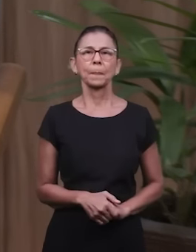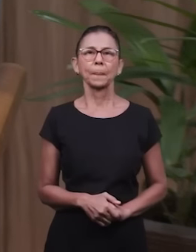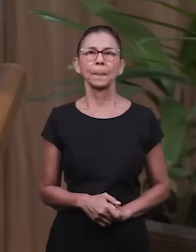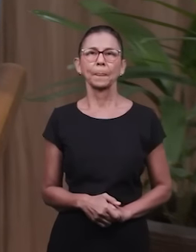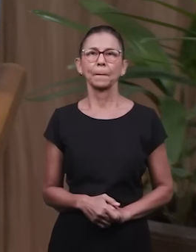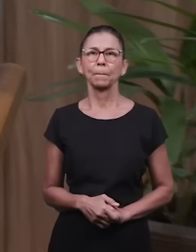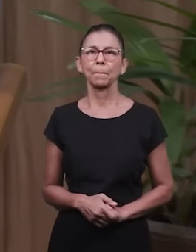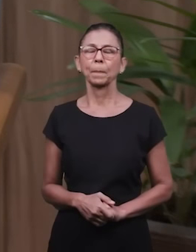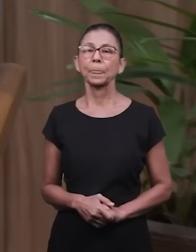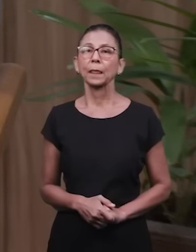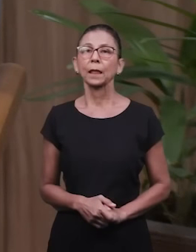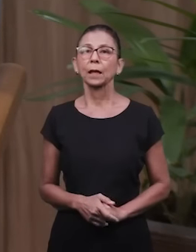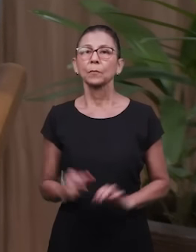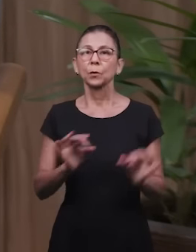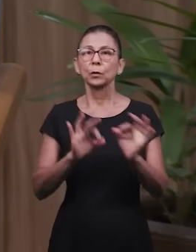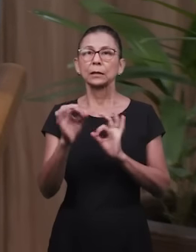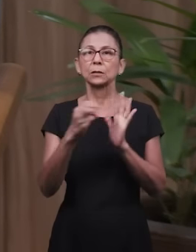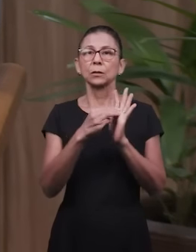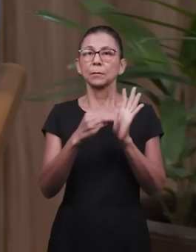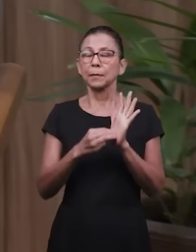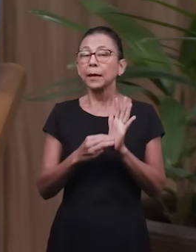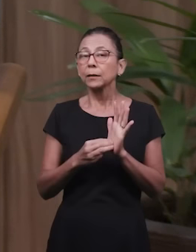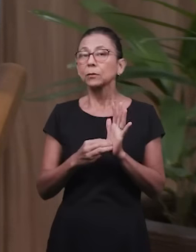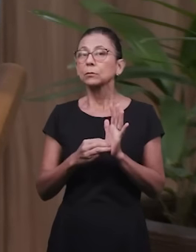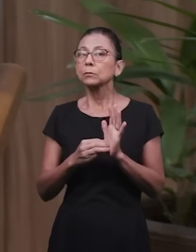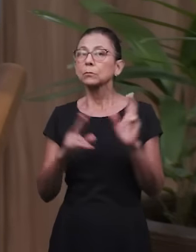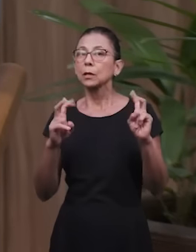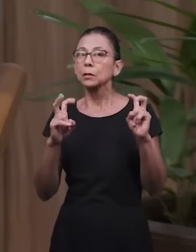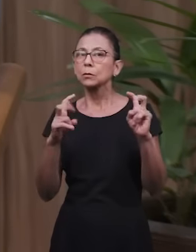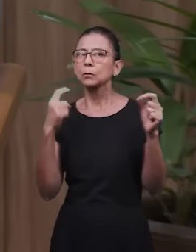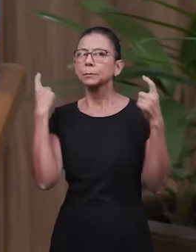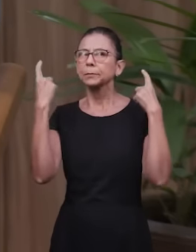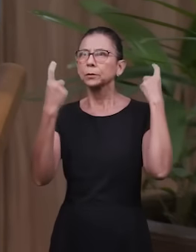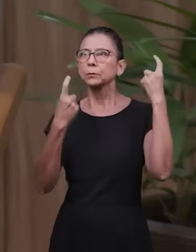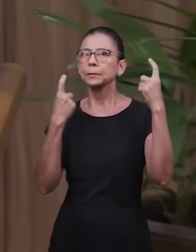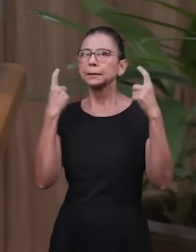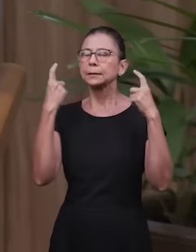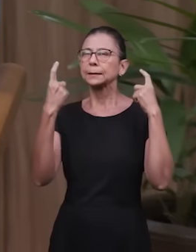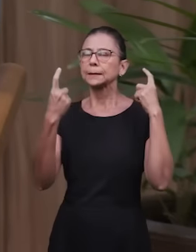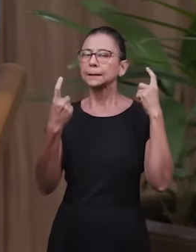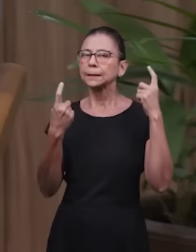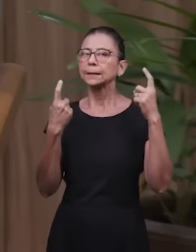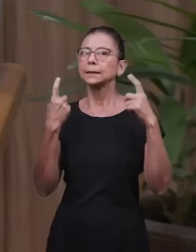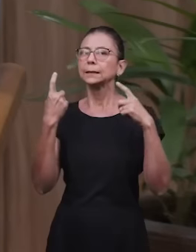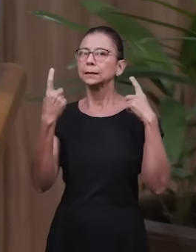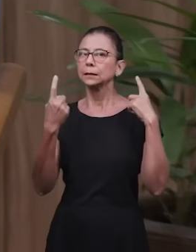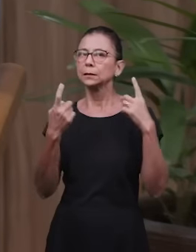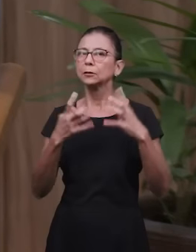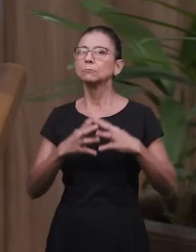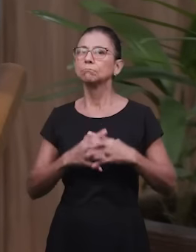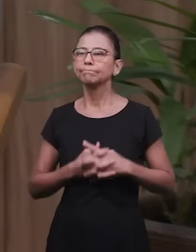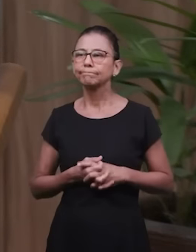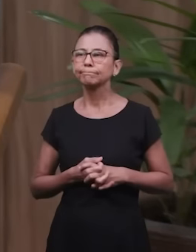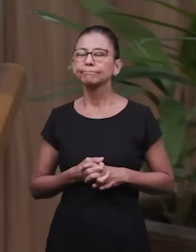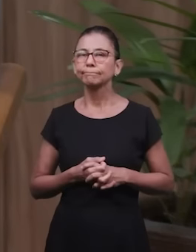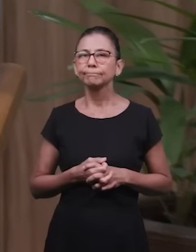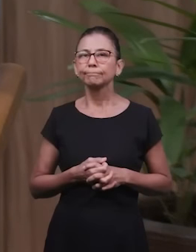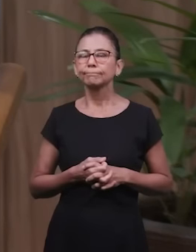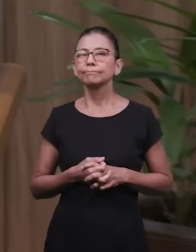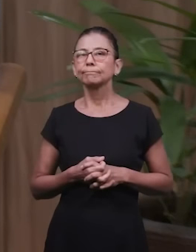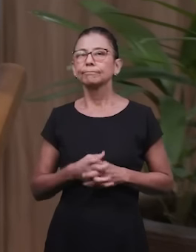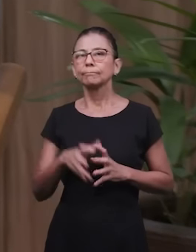começamos a tratar no quadro Organização e Método acerca de uma preocupação cada vez mais crescente e que é percebida entre os